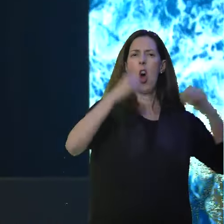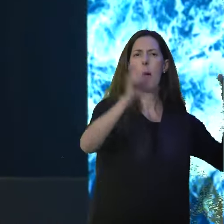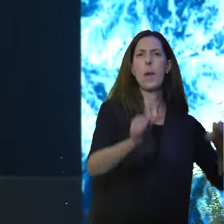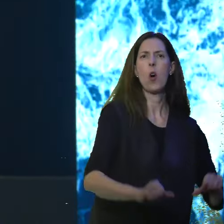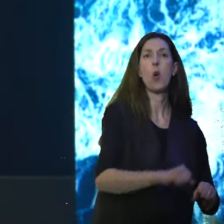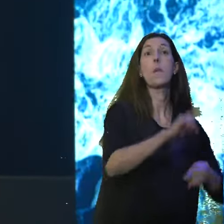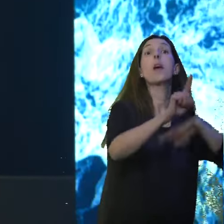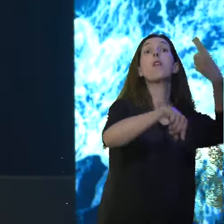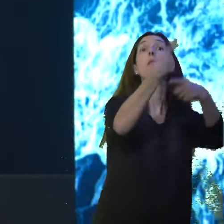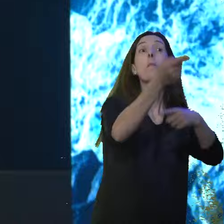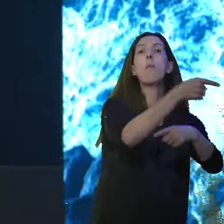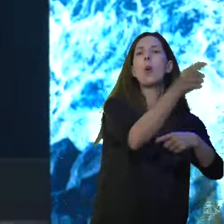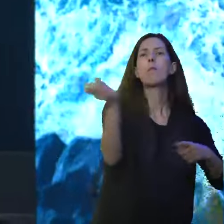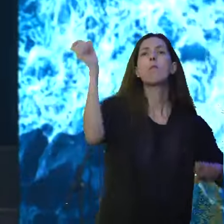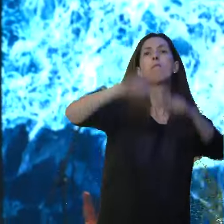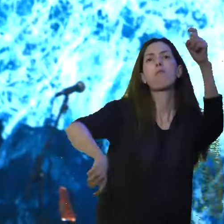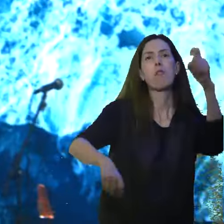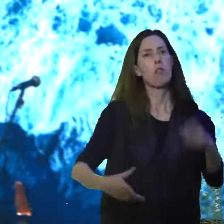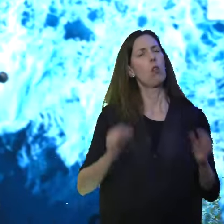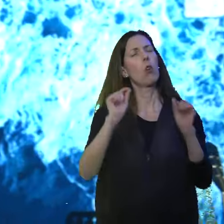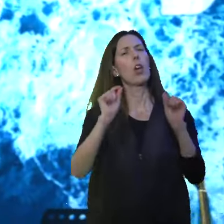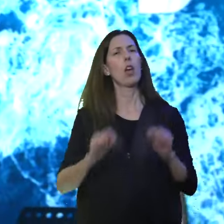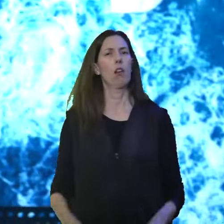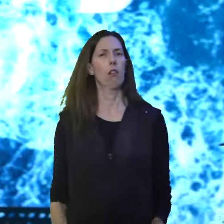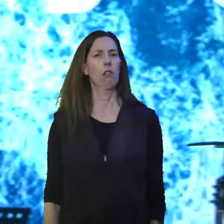O que é machismo?